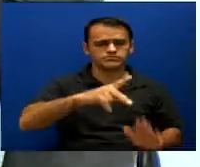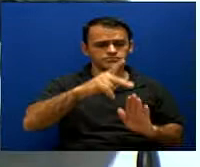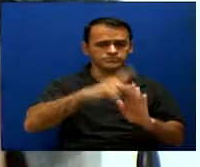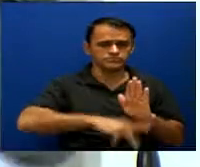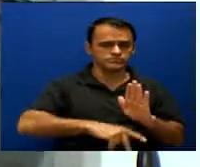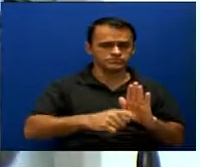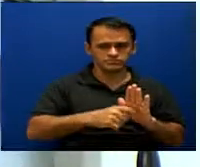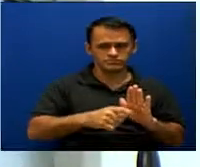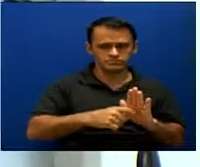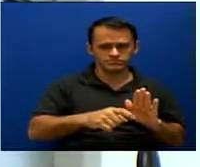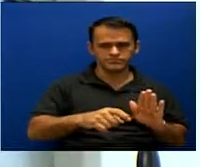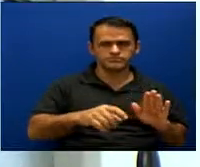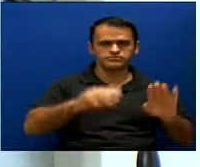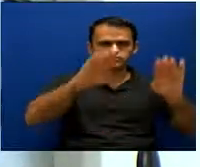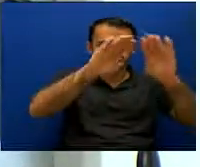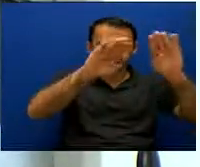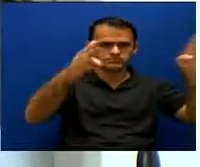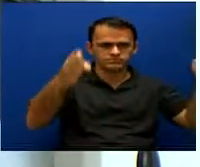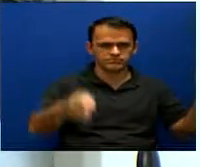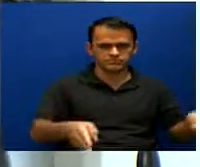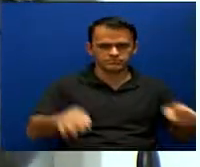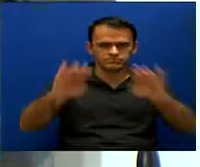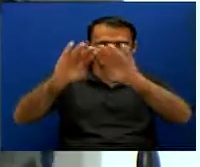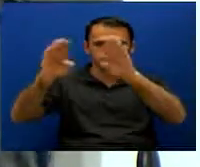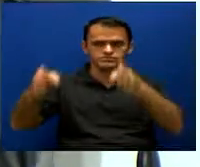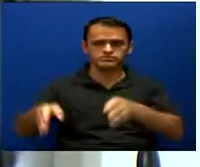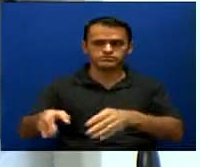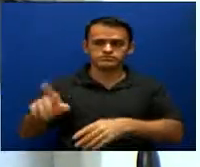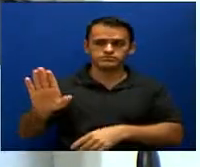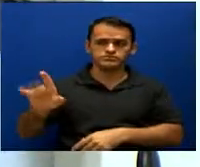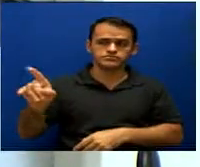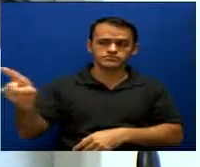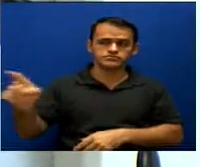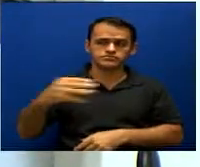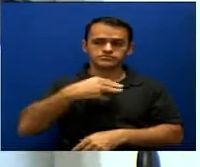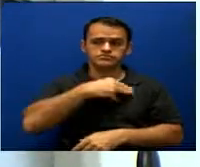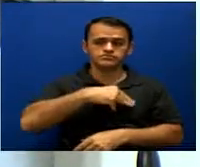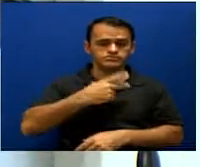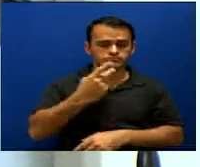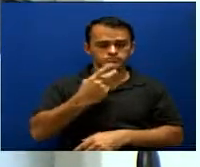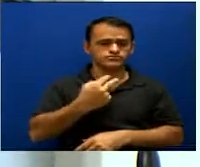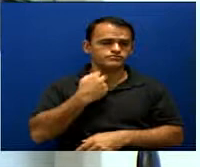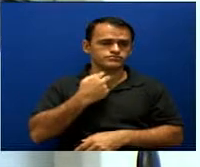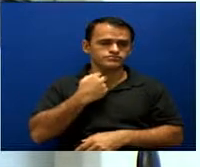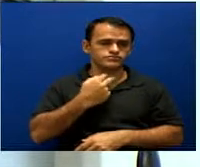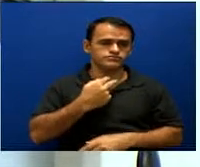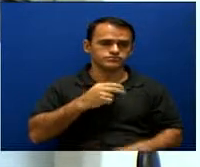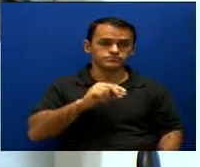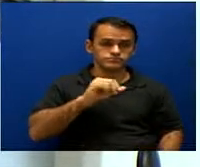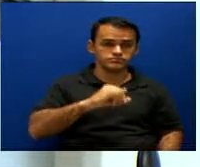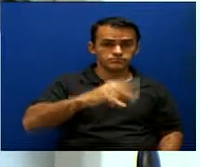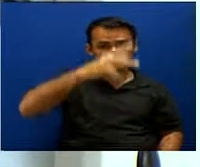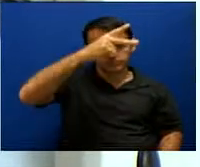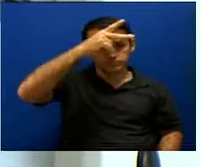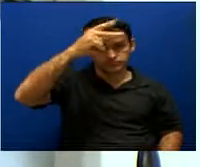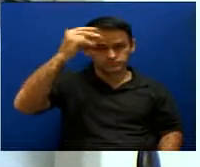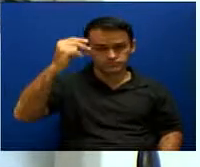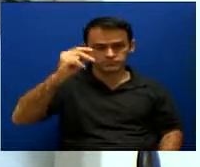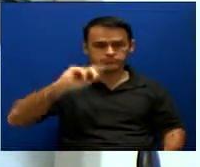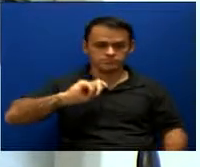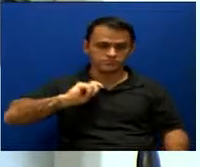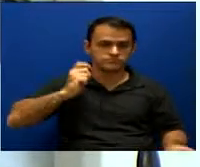ideia, mas o ministro disse que não pode fazer. Mas se a prefeitura fizer,